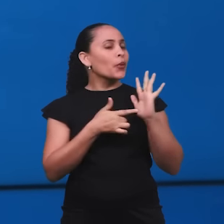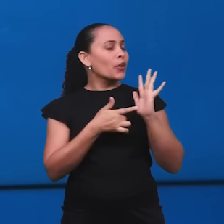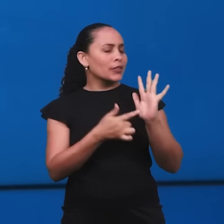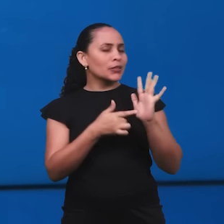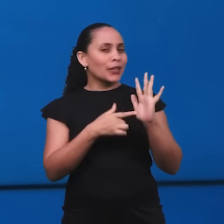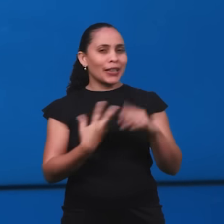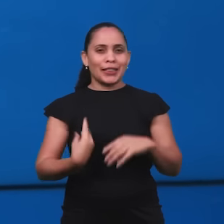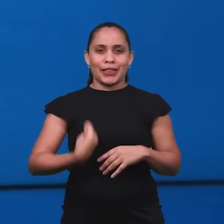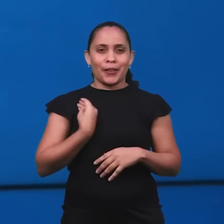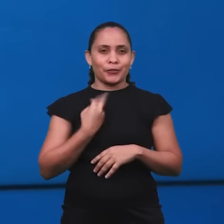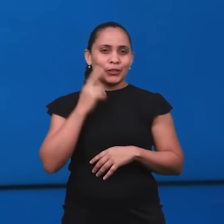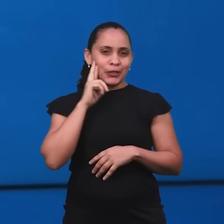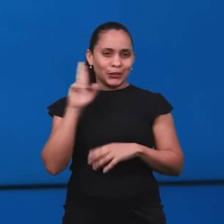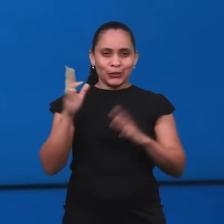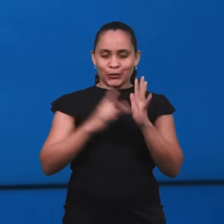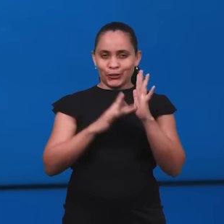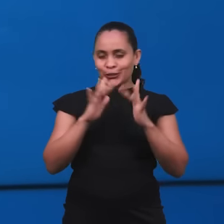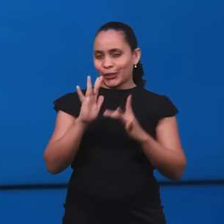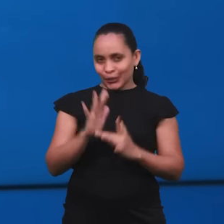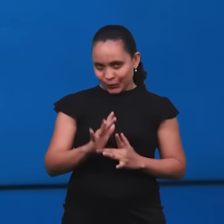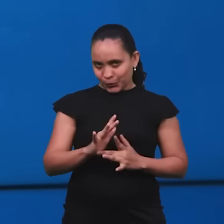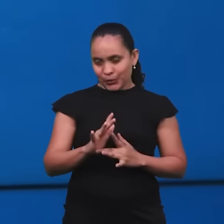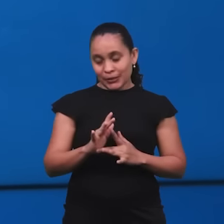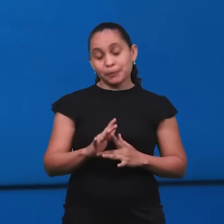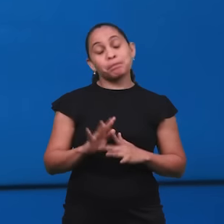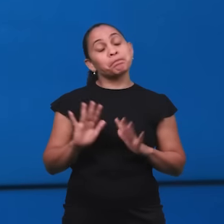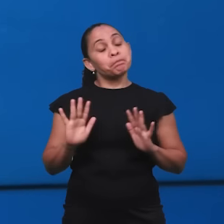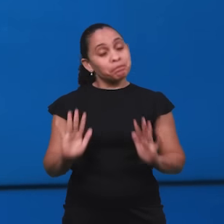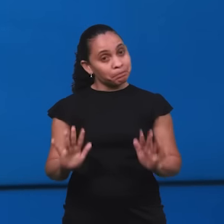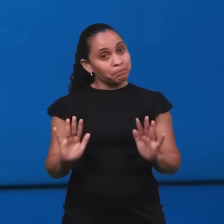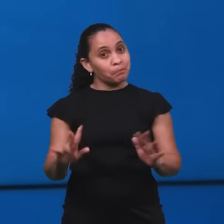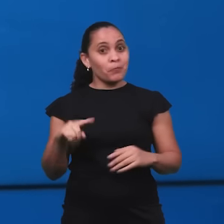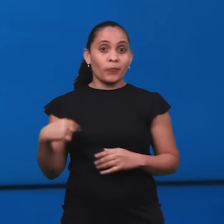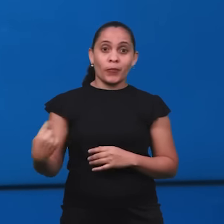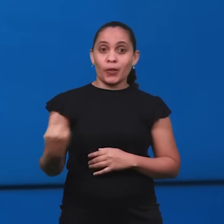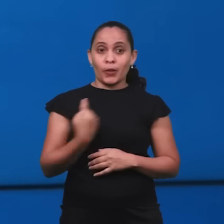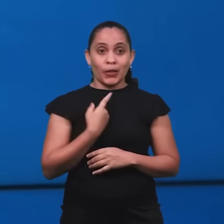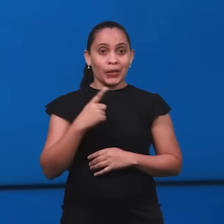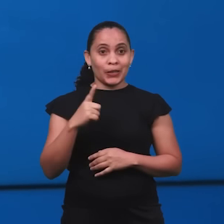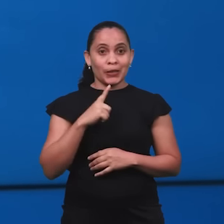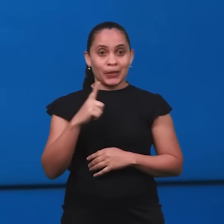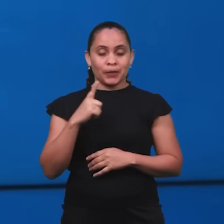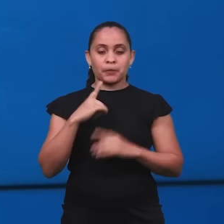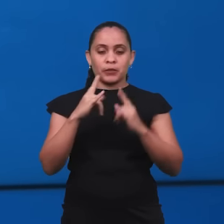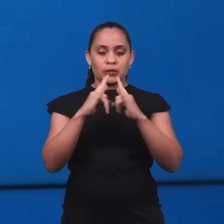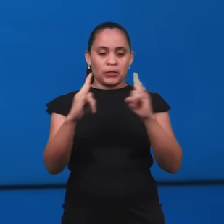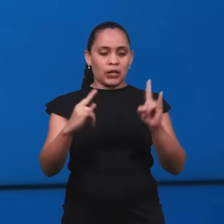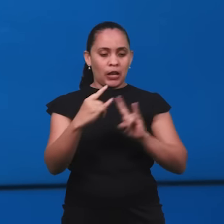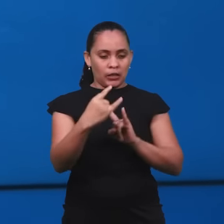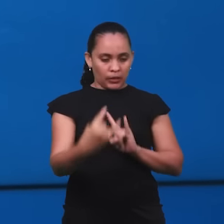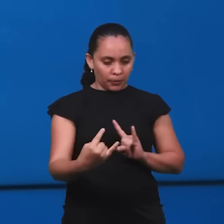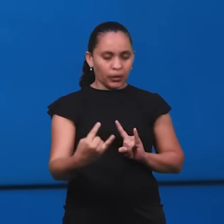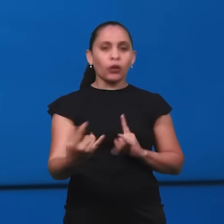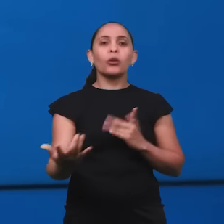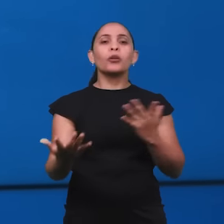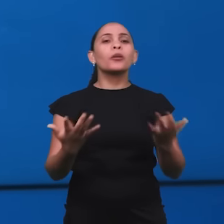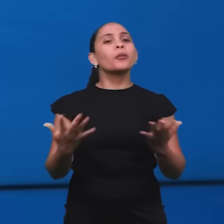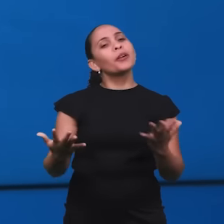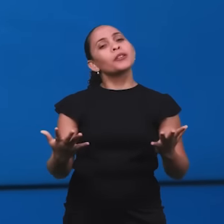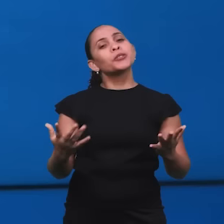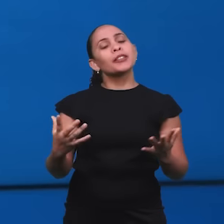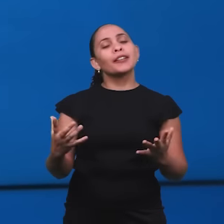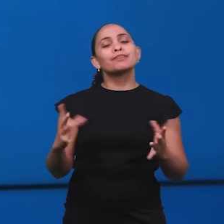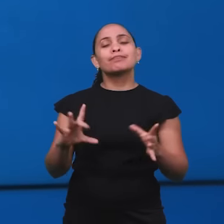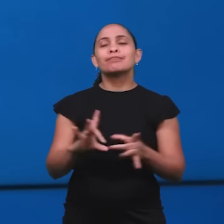Senhor Jesus, através dos quais nós temos acesso ao tabernáculo, ou seja, a presença de Deus. Primeiro, a questão da